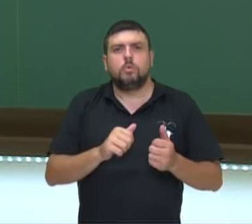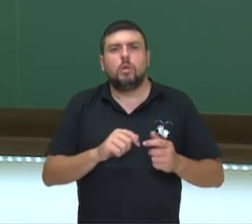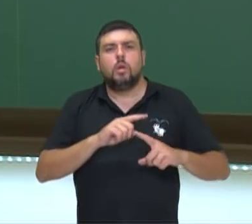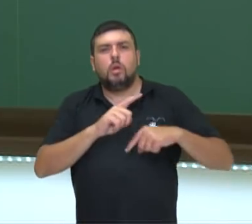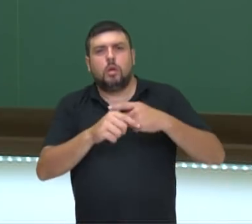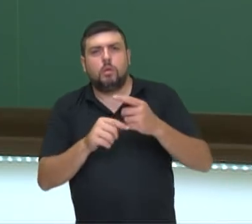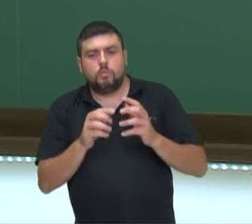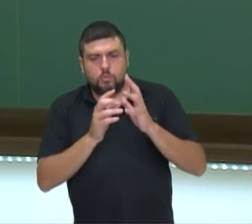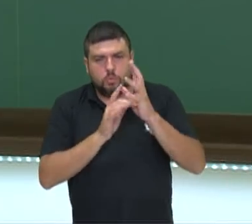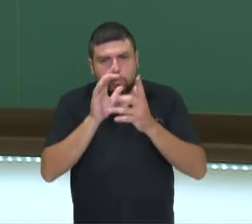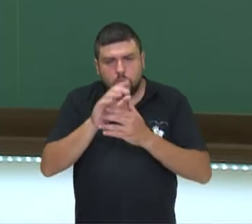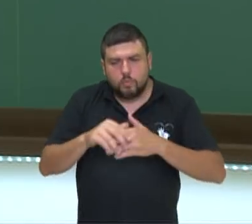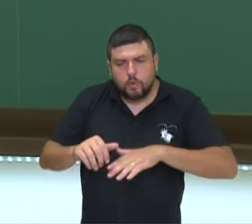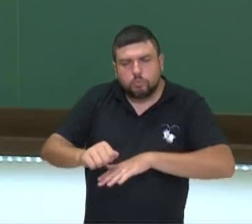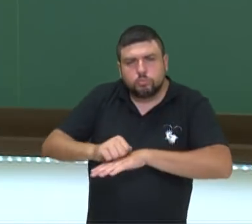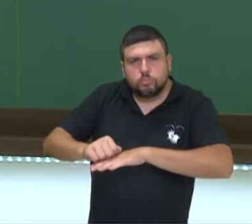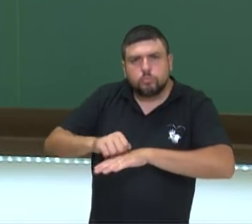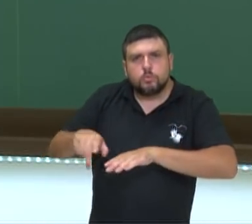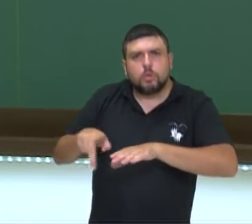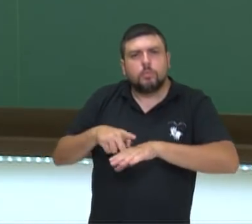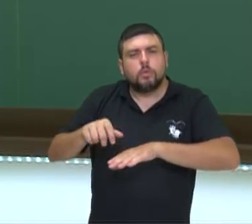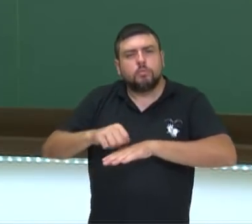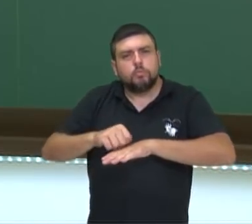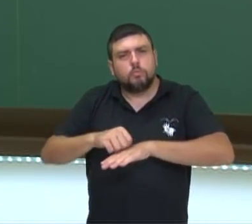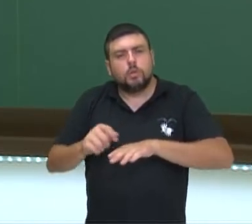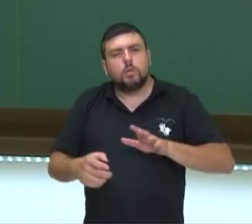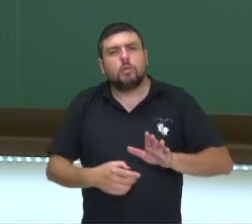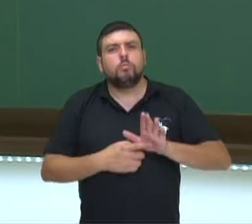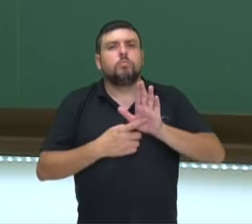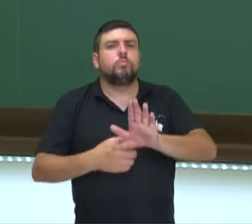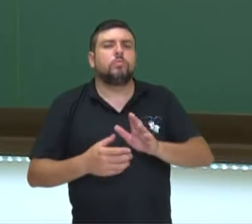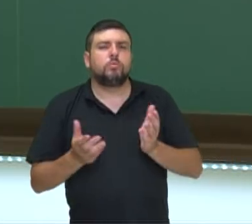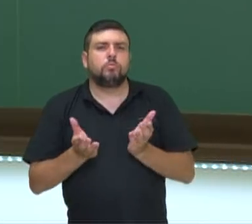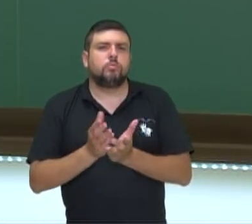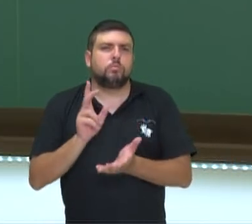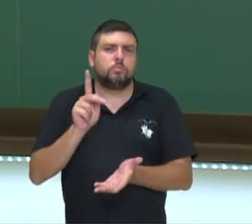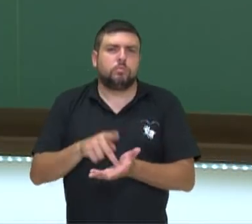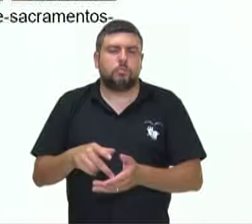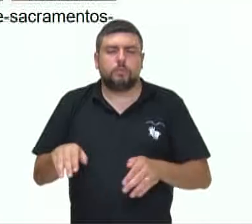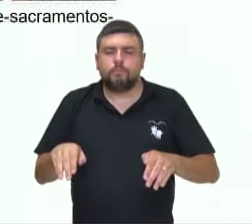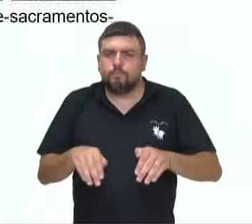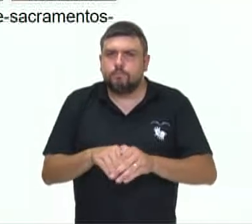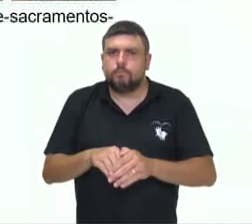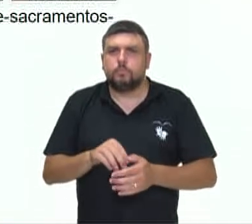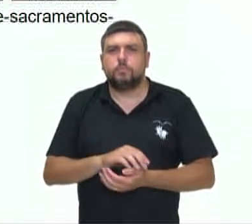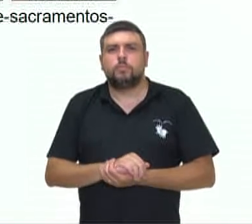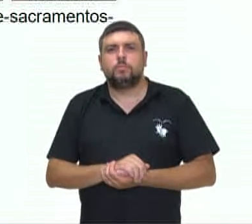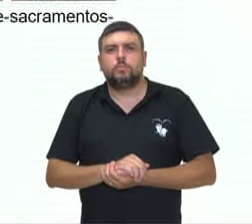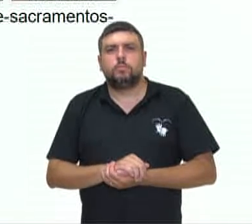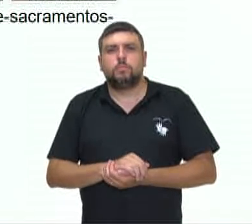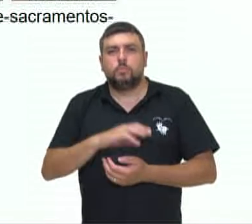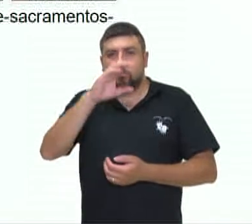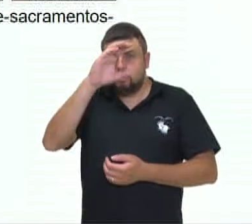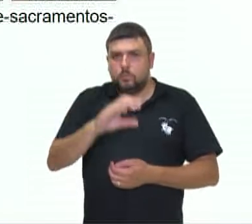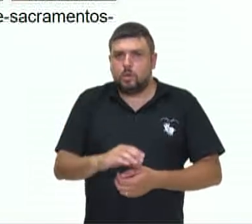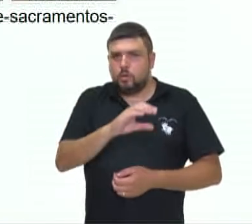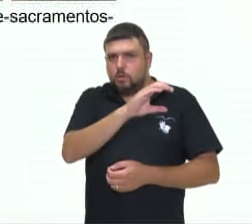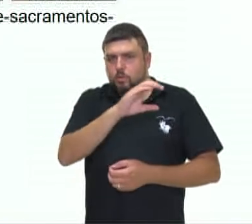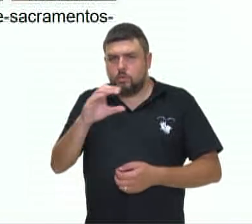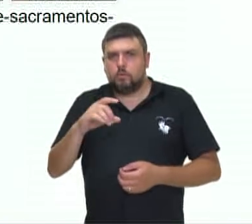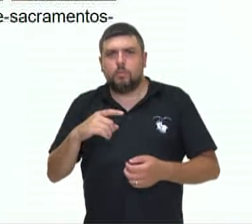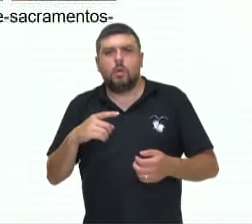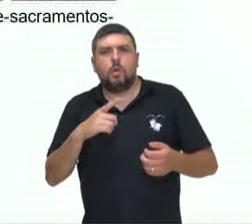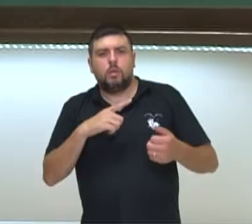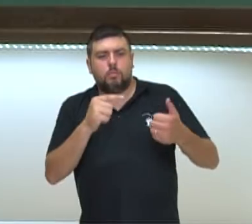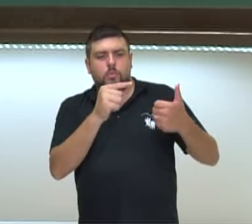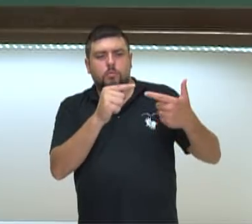pés de João Batista, mostrando que o verdadeiro cristão tem que ser humilde. No catolicismo, o batismo, ele é um dos 7